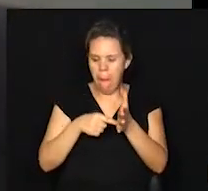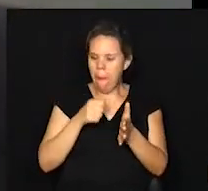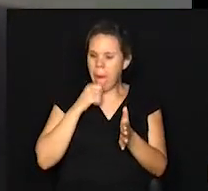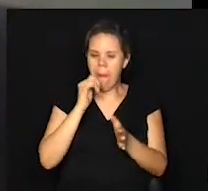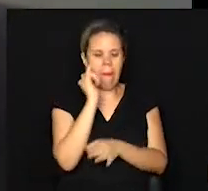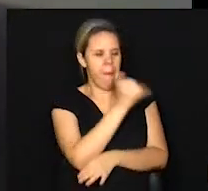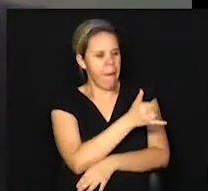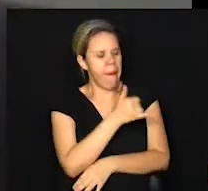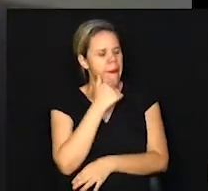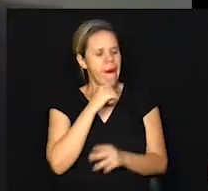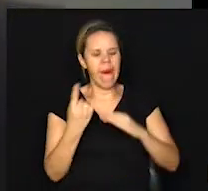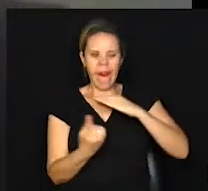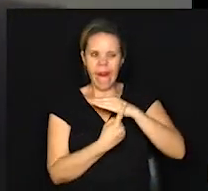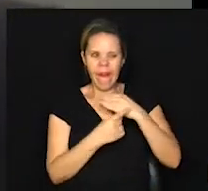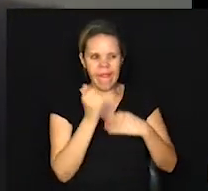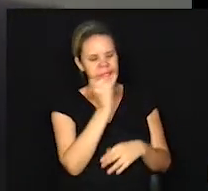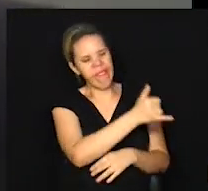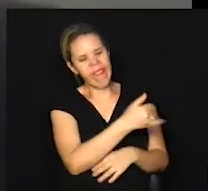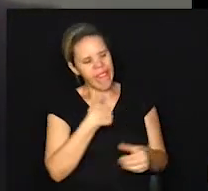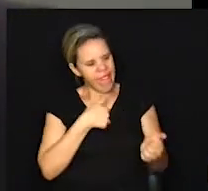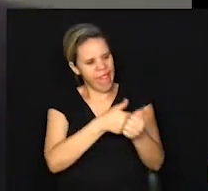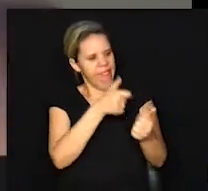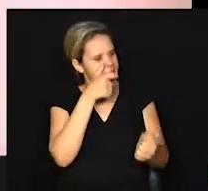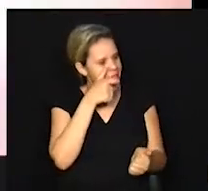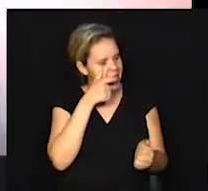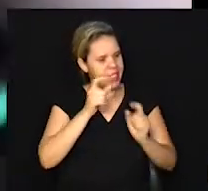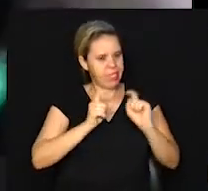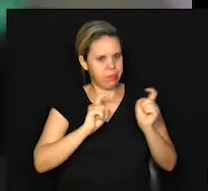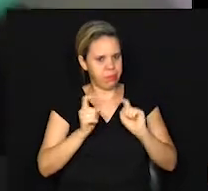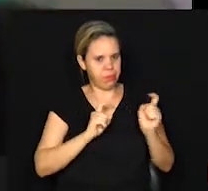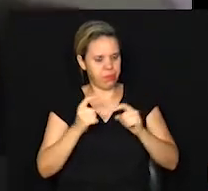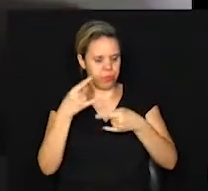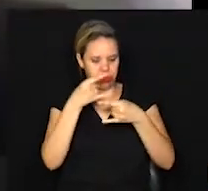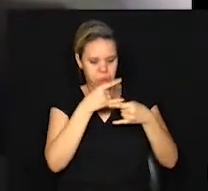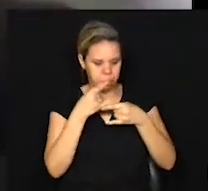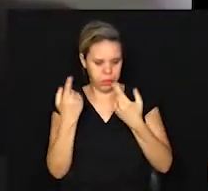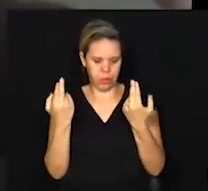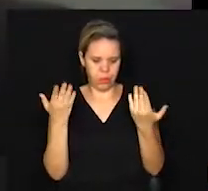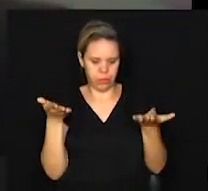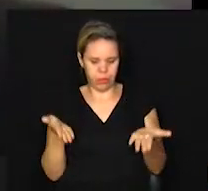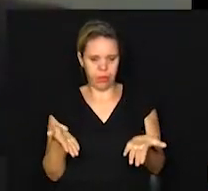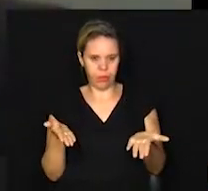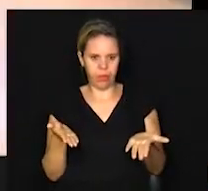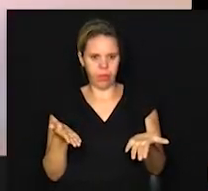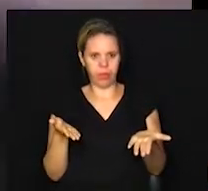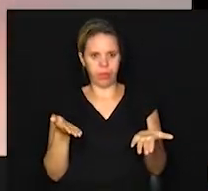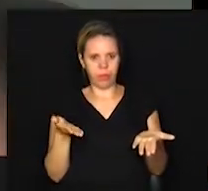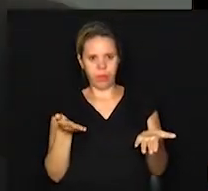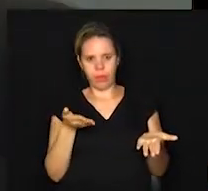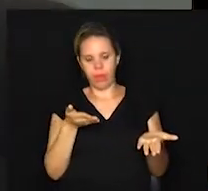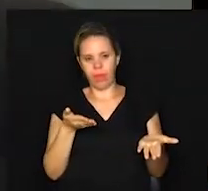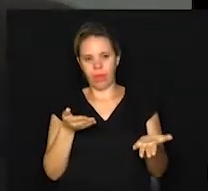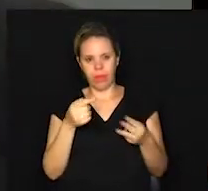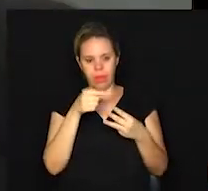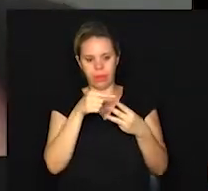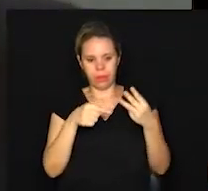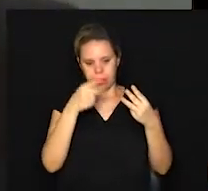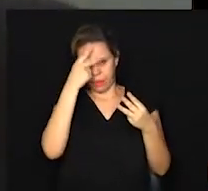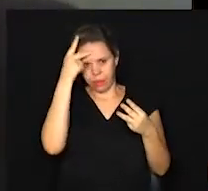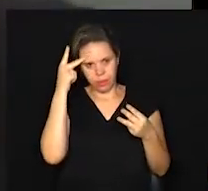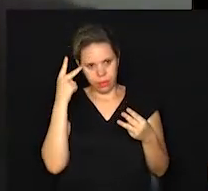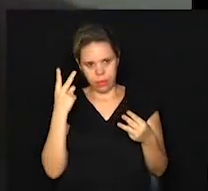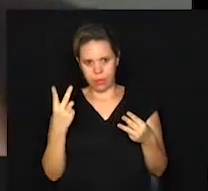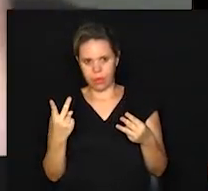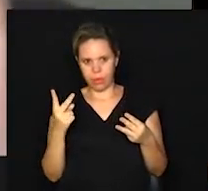a minha cliente me avisou. Eu acompanhei numa reunião de Zoom, como esta aqui, onde os 3 membros,